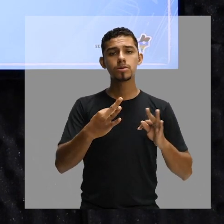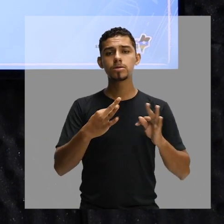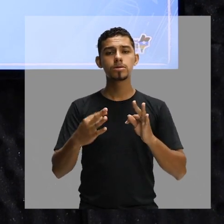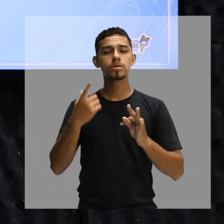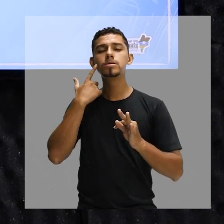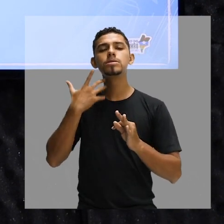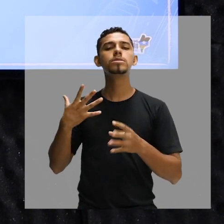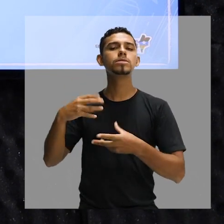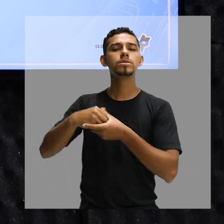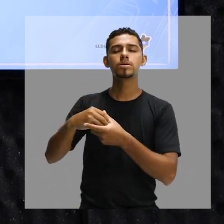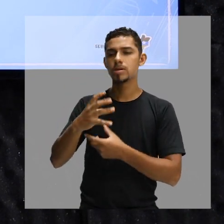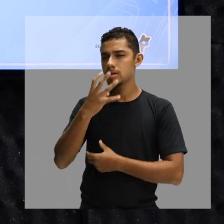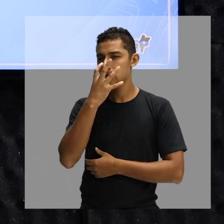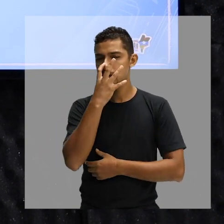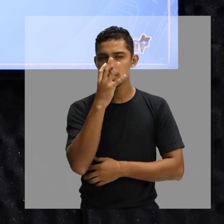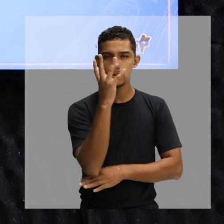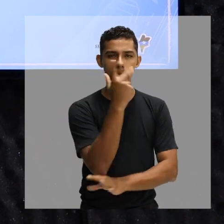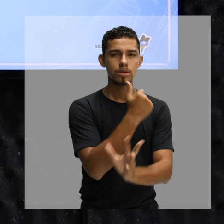da natureza,